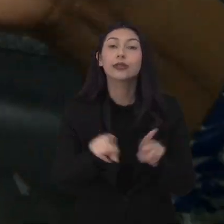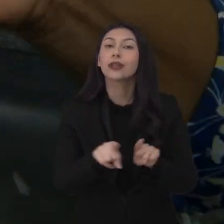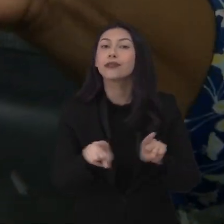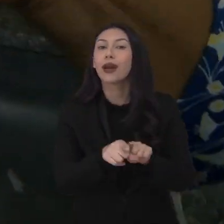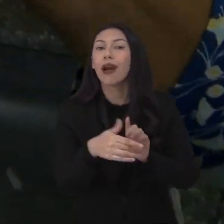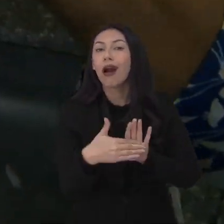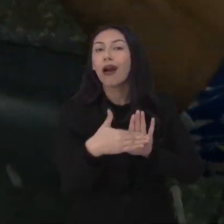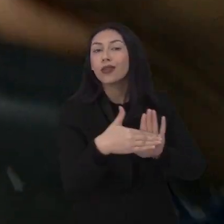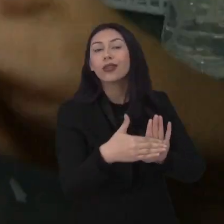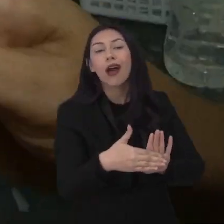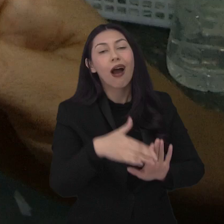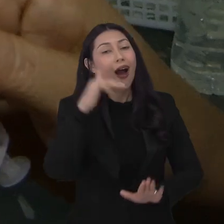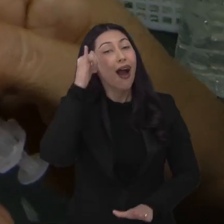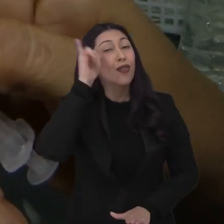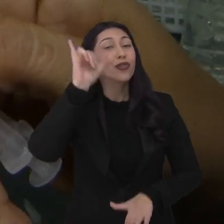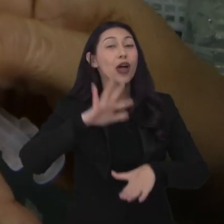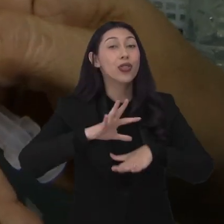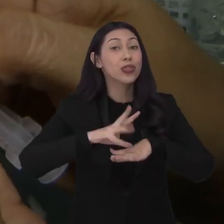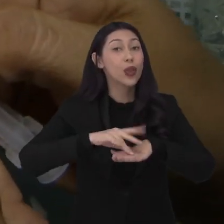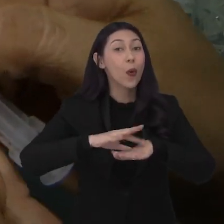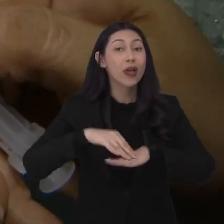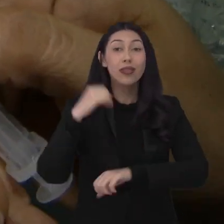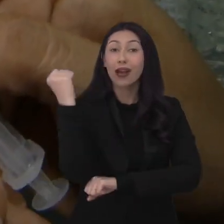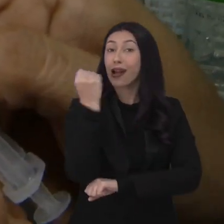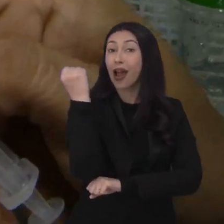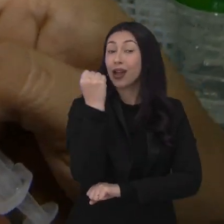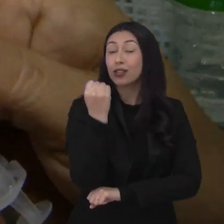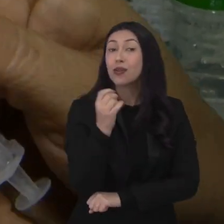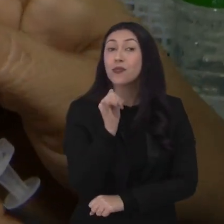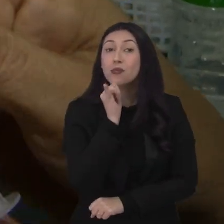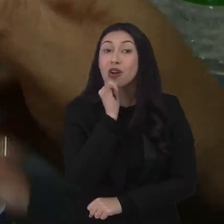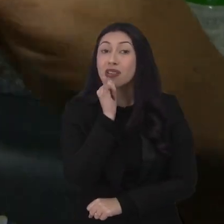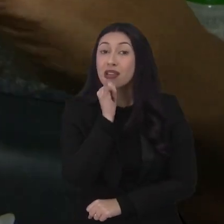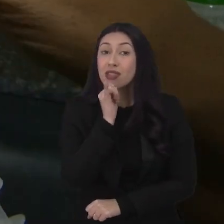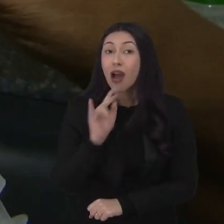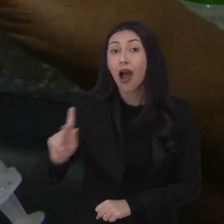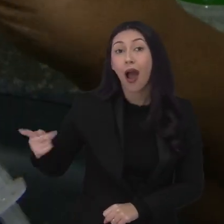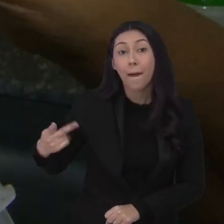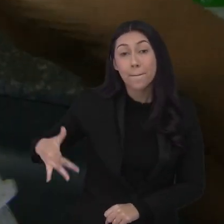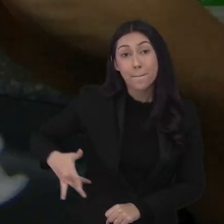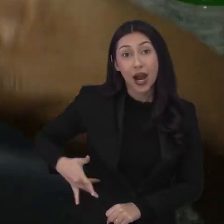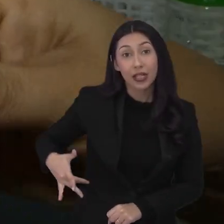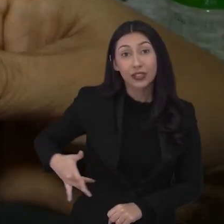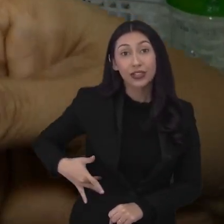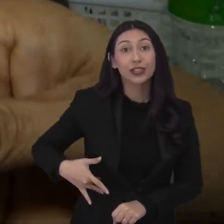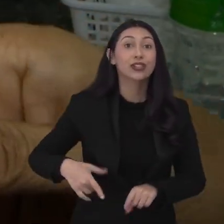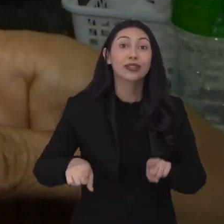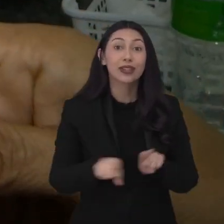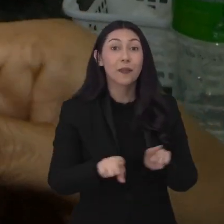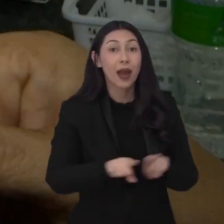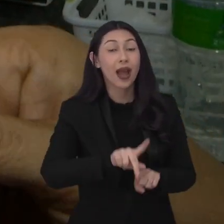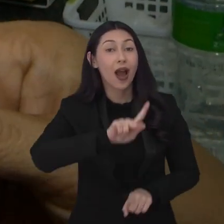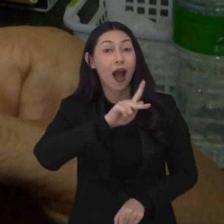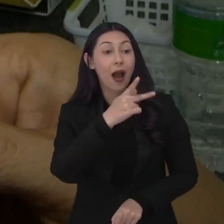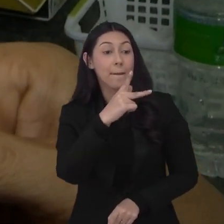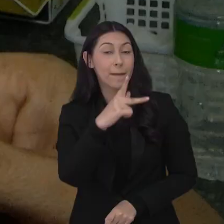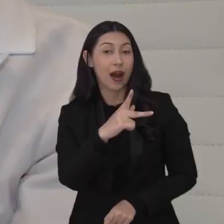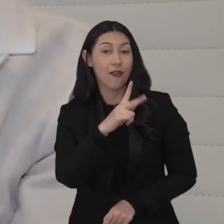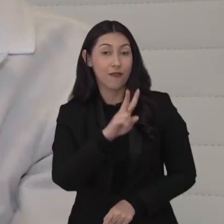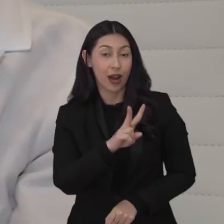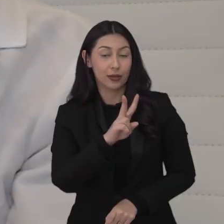fundamental também ajuda na prevenção contra doenças graves e evitáveis como a hepatite Sarampo e